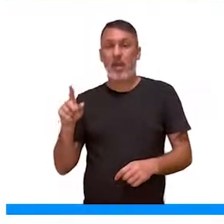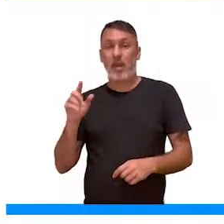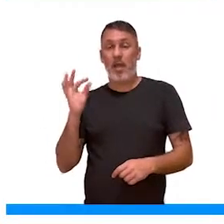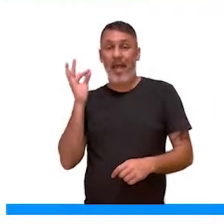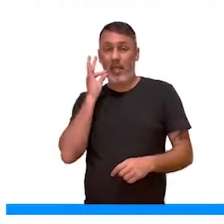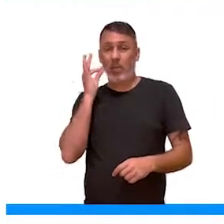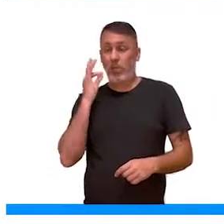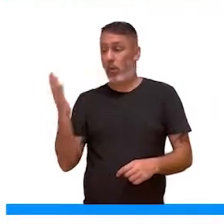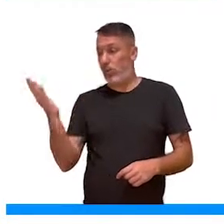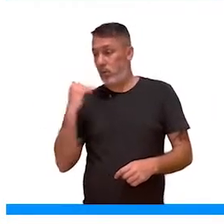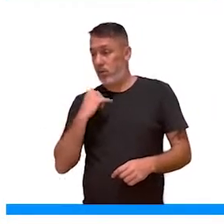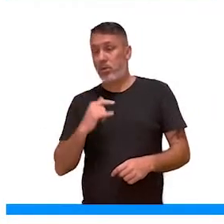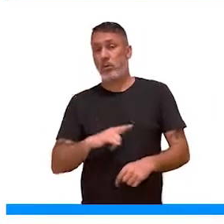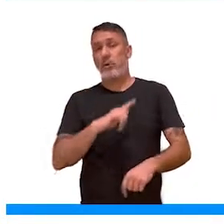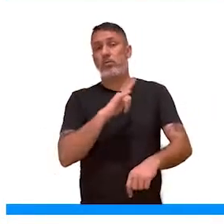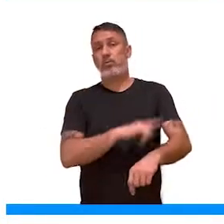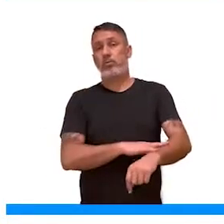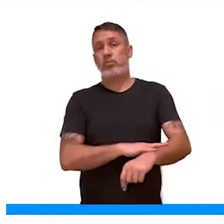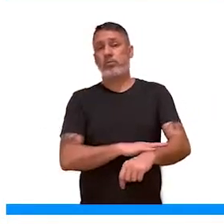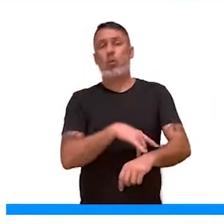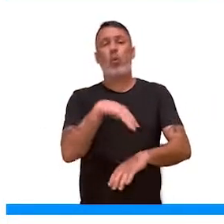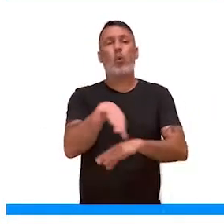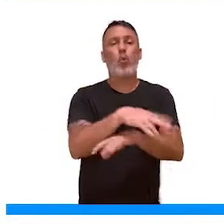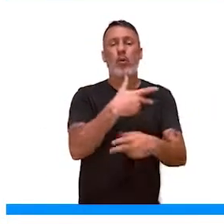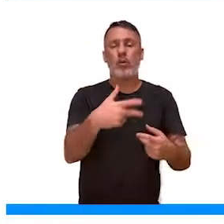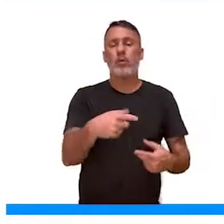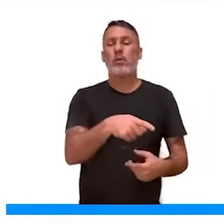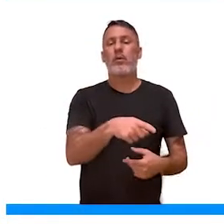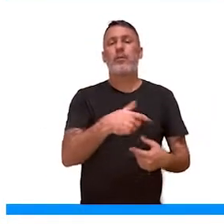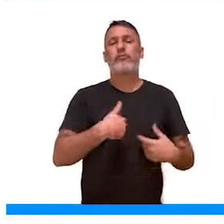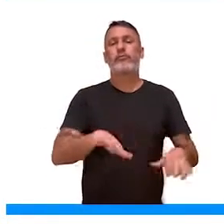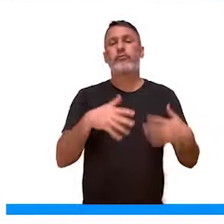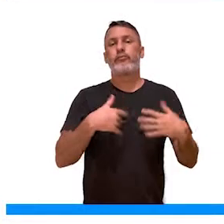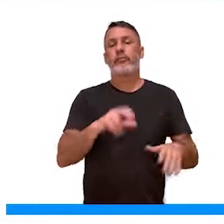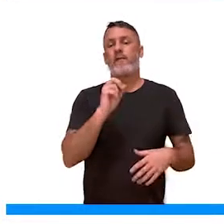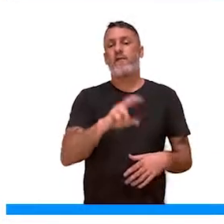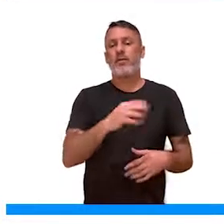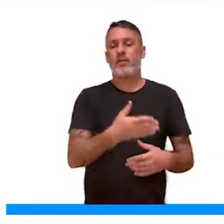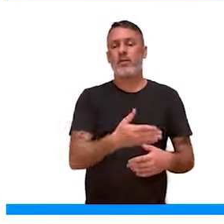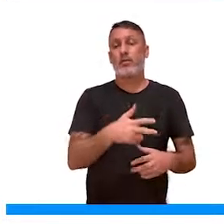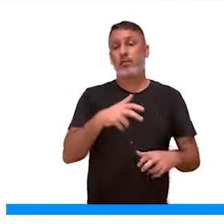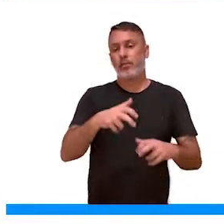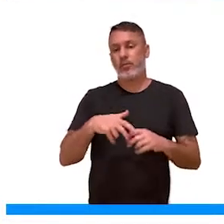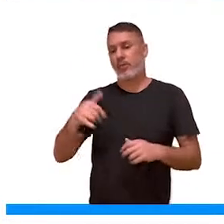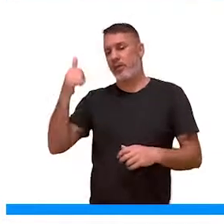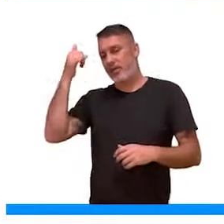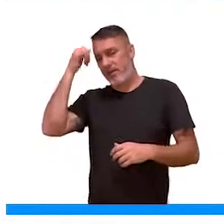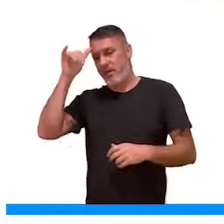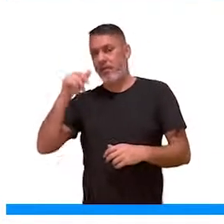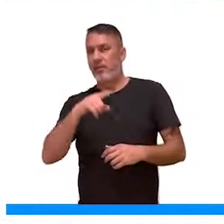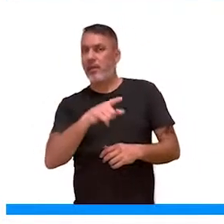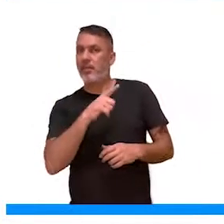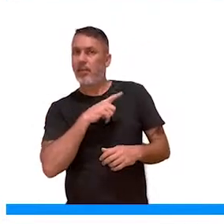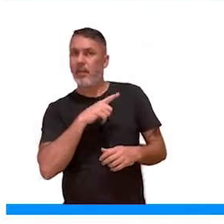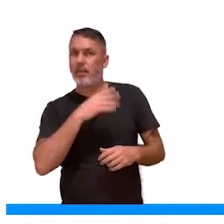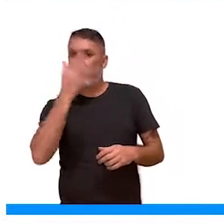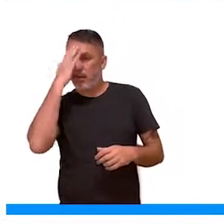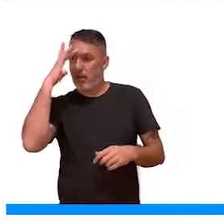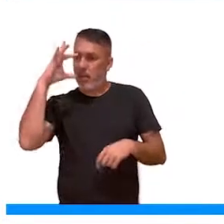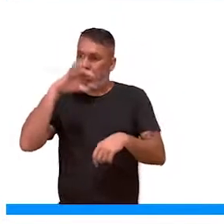sistema urinário deles. Então, quando esse rato ele urina, ele acaba liberando essa bactéria. Por isso que a gente